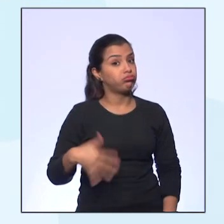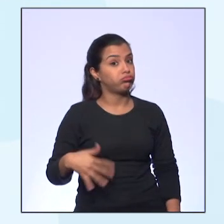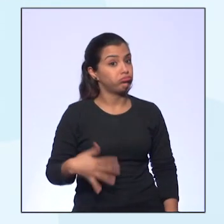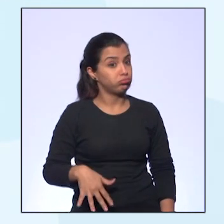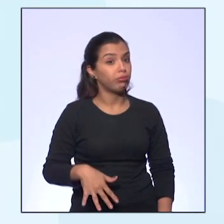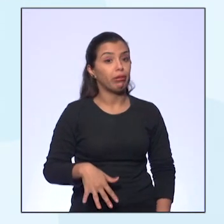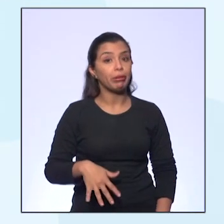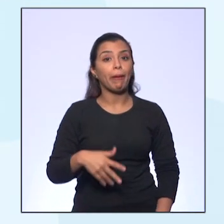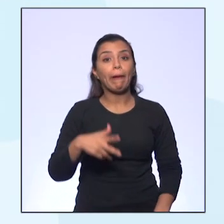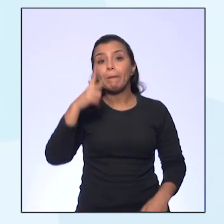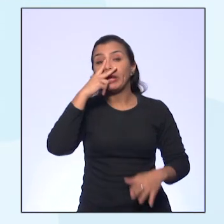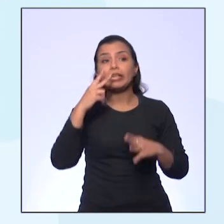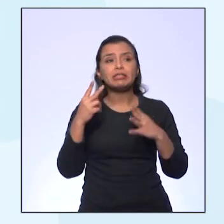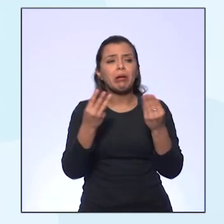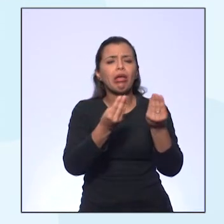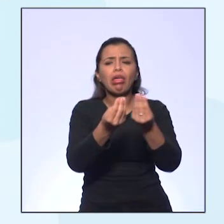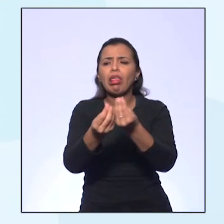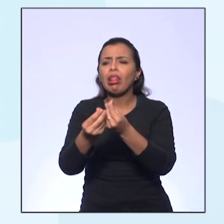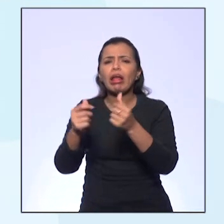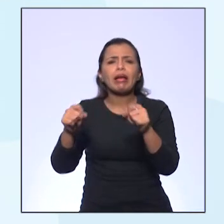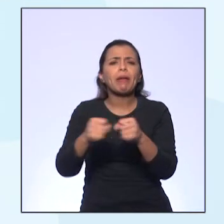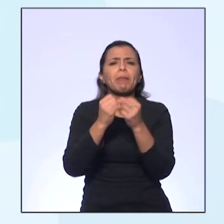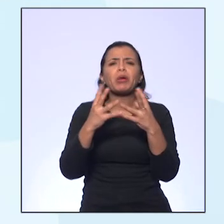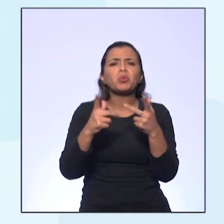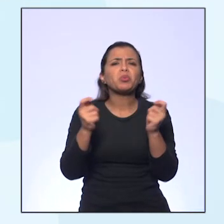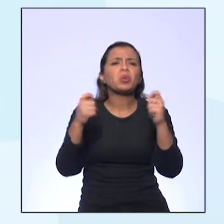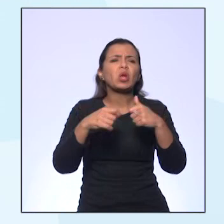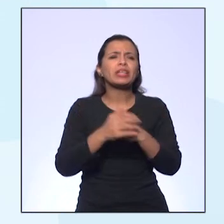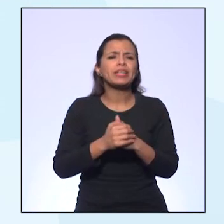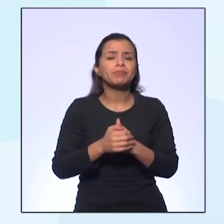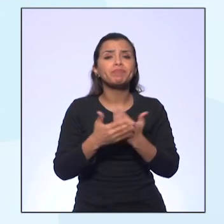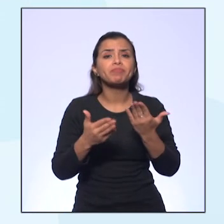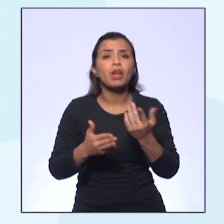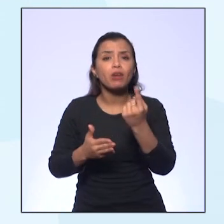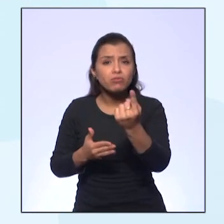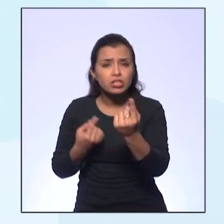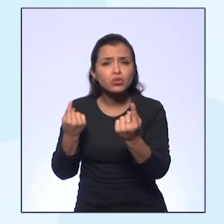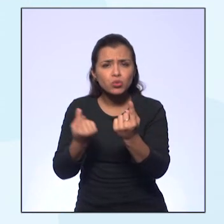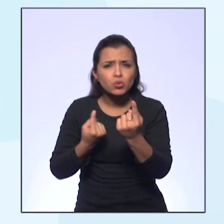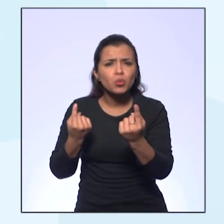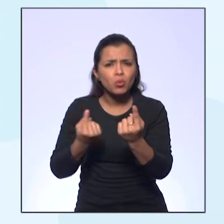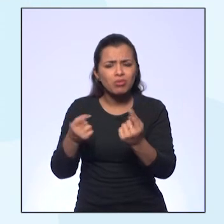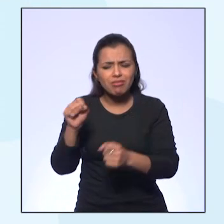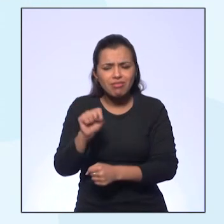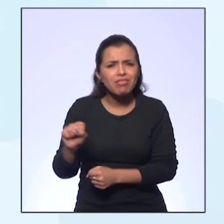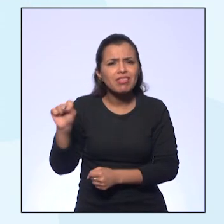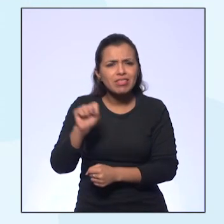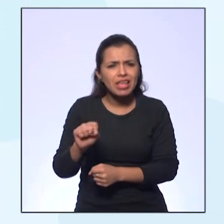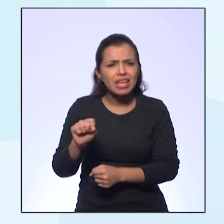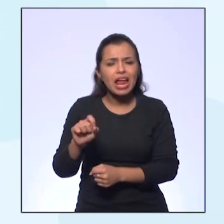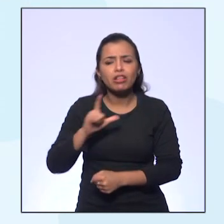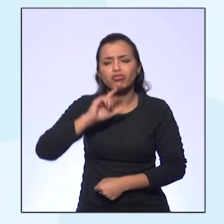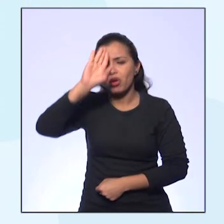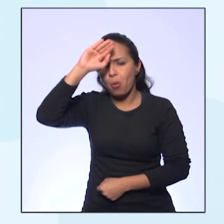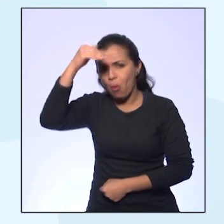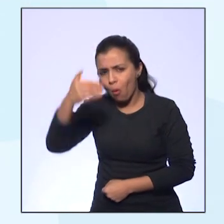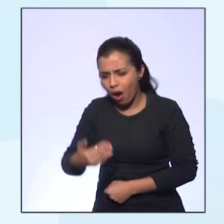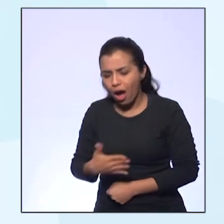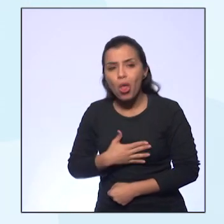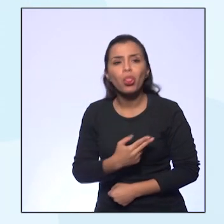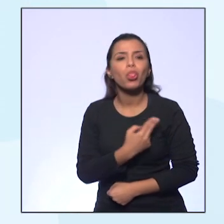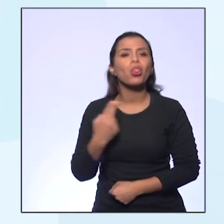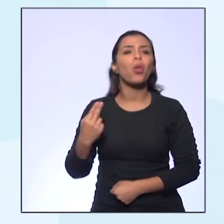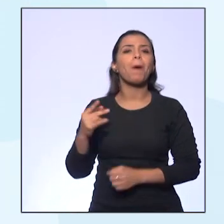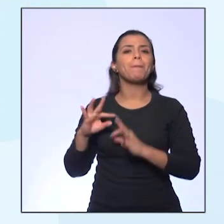de vidro que tudo pode quebrar. Enfim, minha filha, enquanto solteira, honrou o nome de meus pais. O bonecão